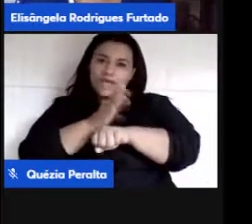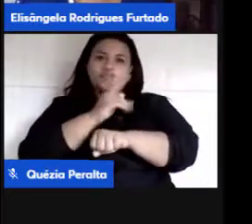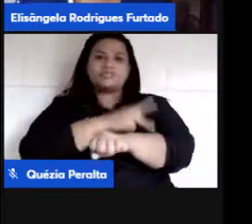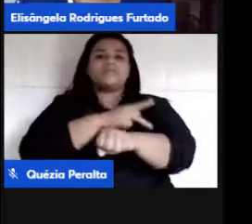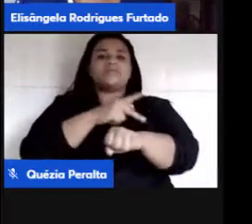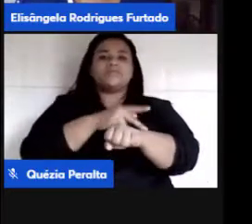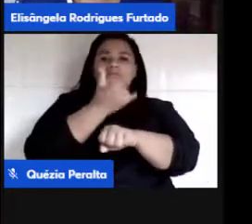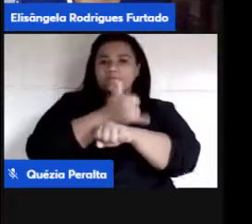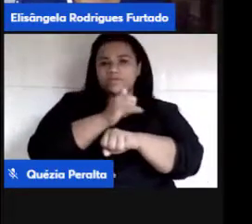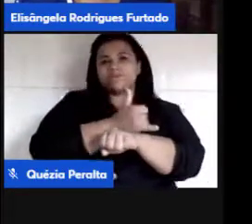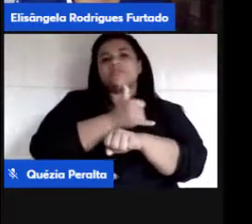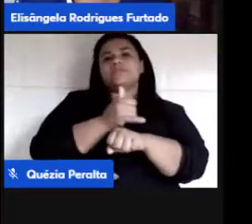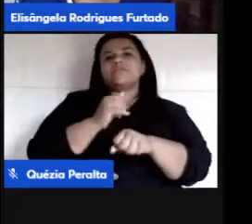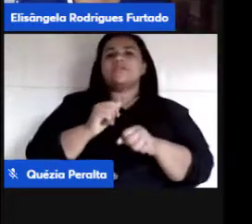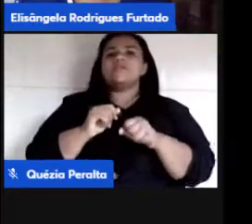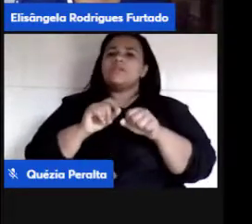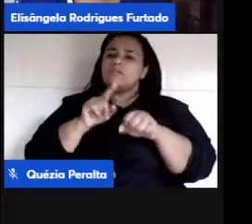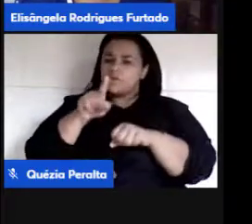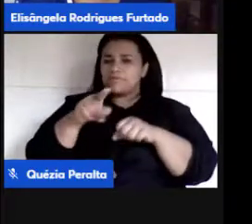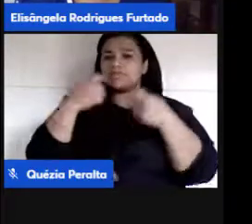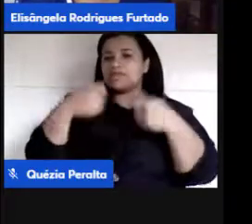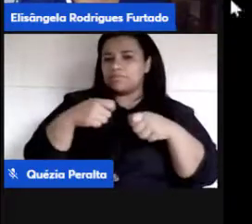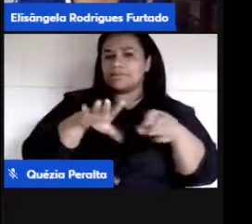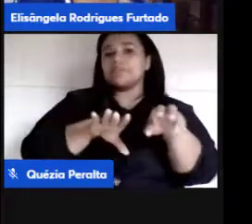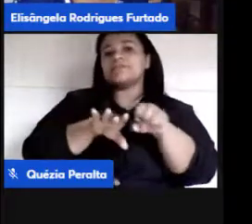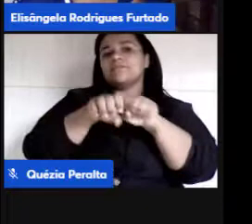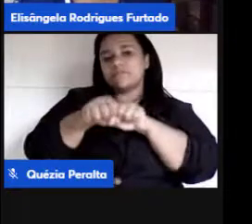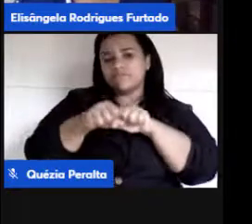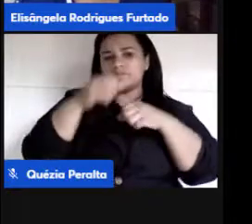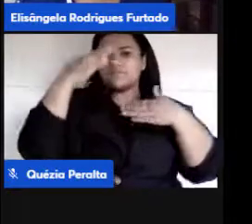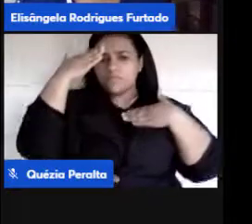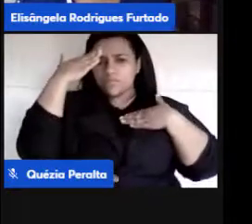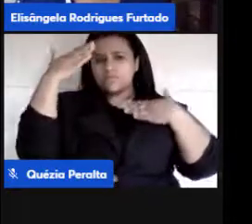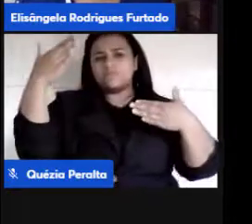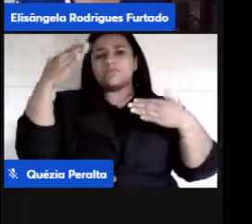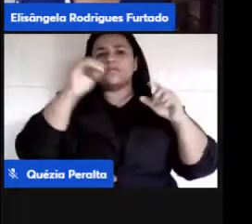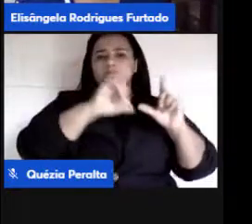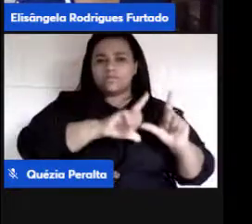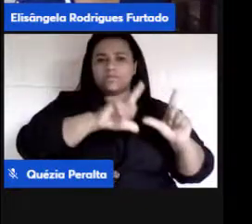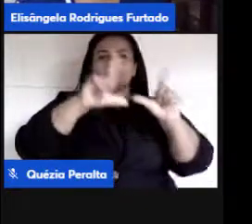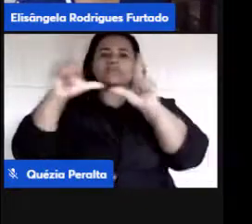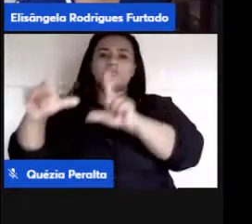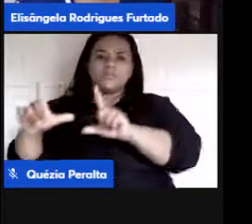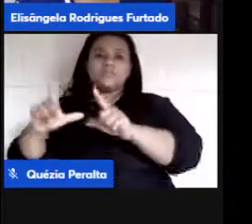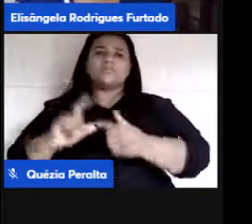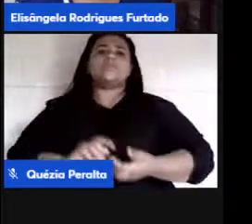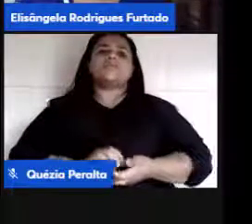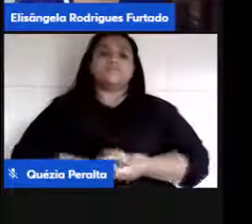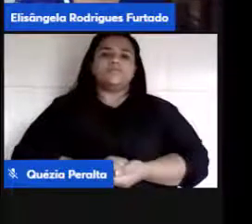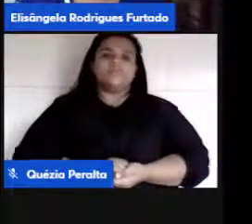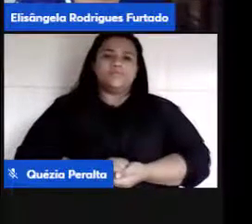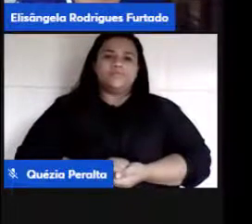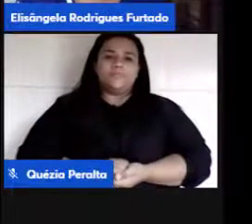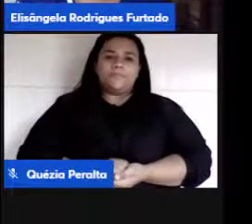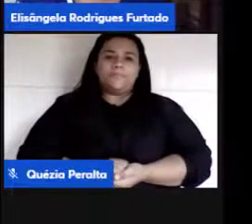precisa dessa formação. Muito obrigado, e vamos passar ao próximo slide.